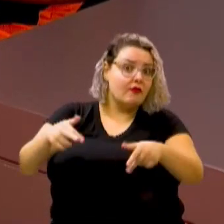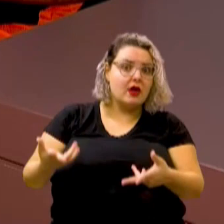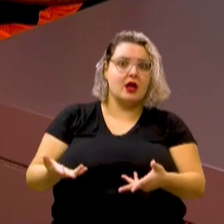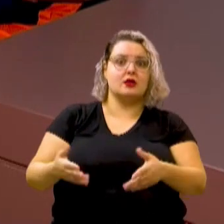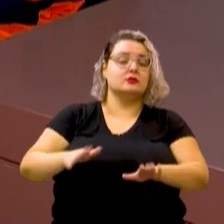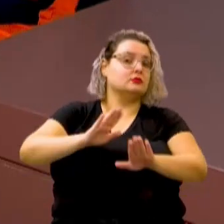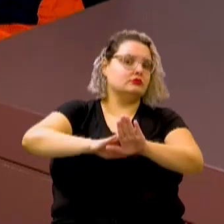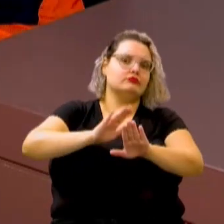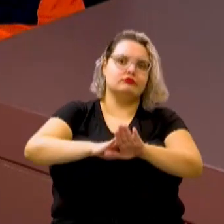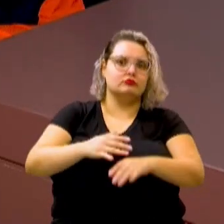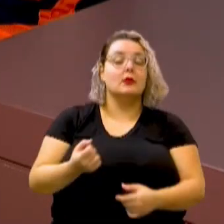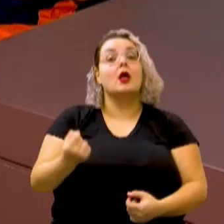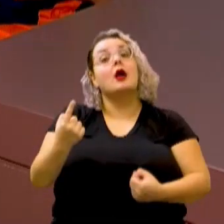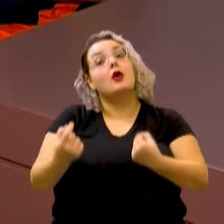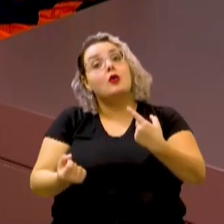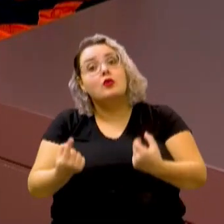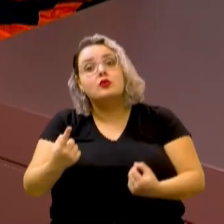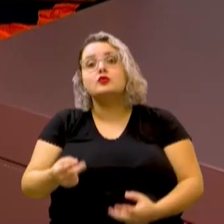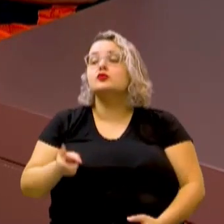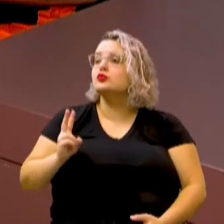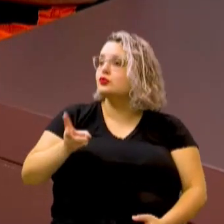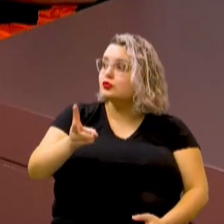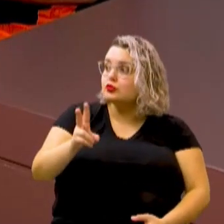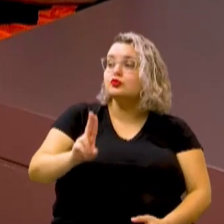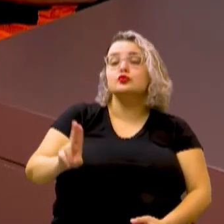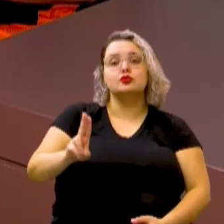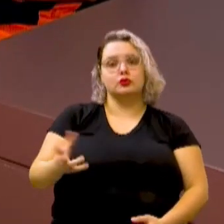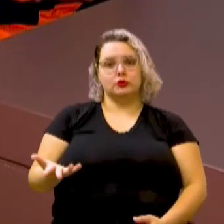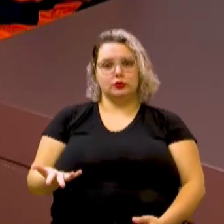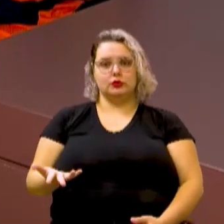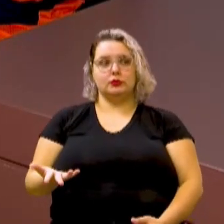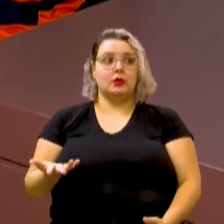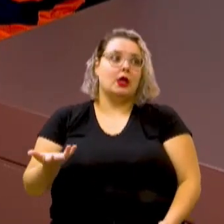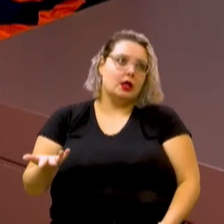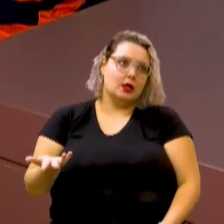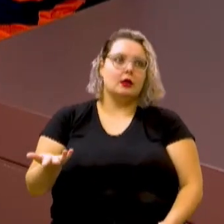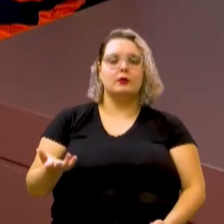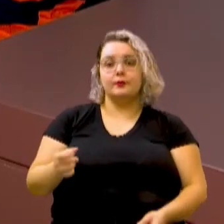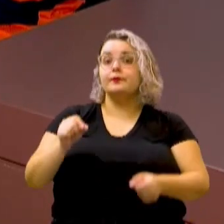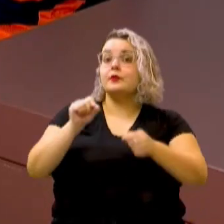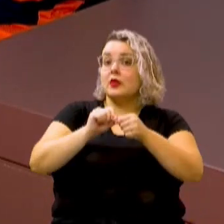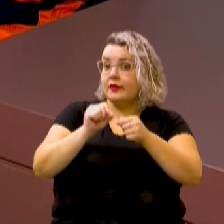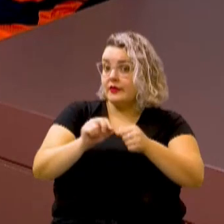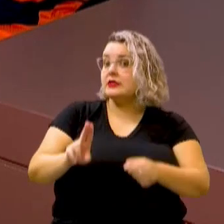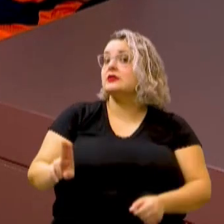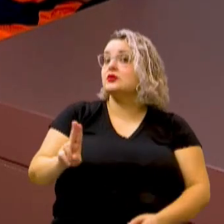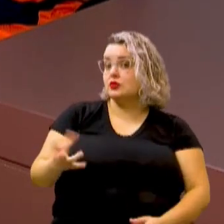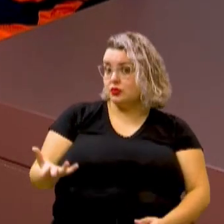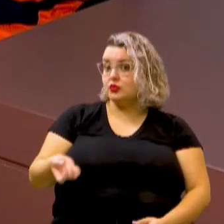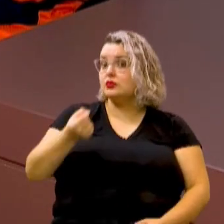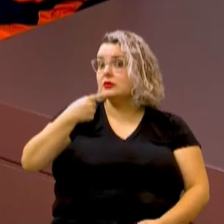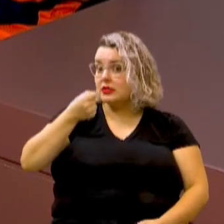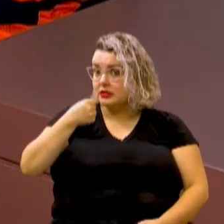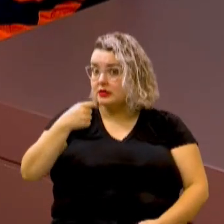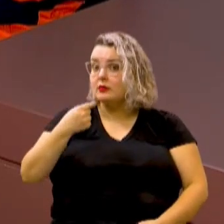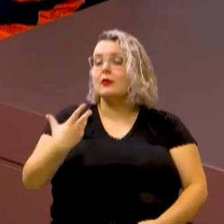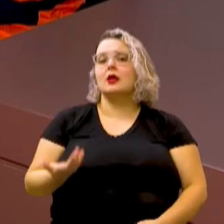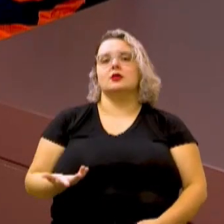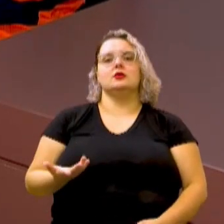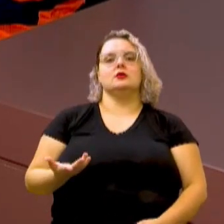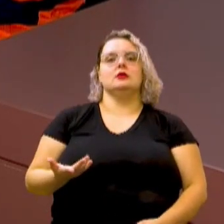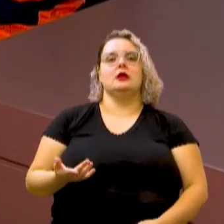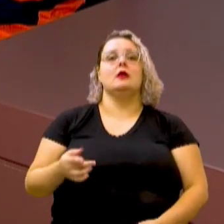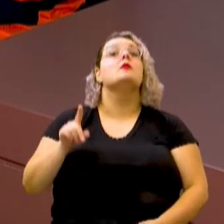vários princípios ativos, né? Alguns de uso constante. Então, fazer uso desses